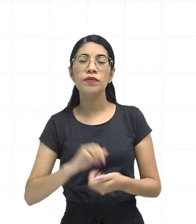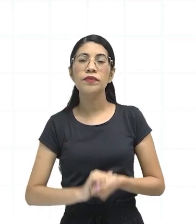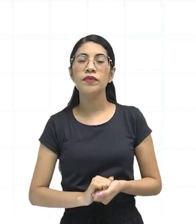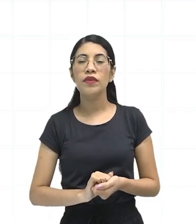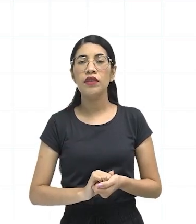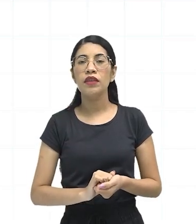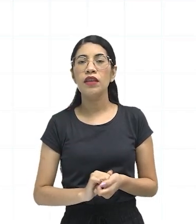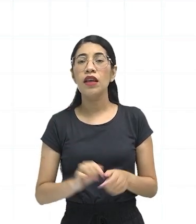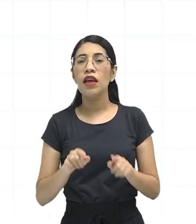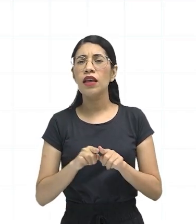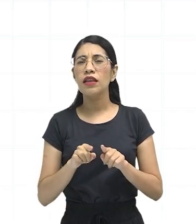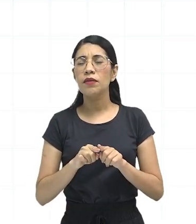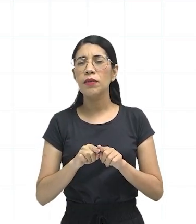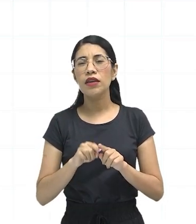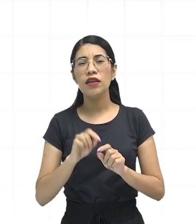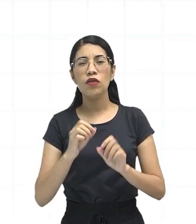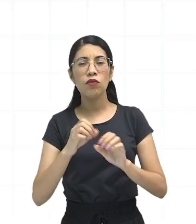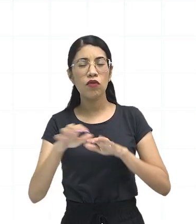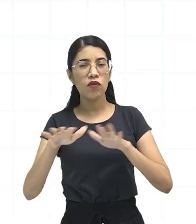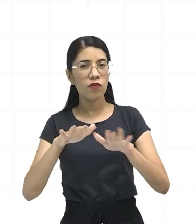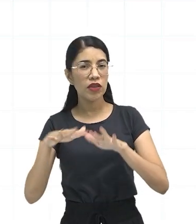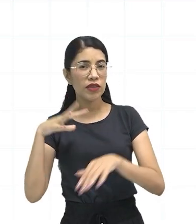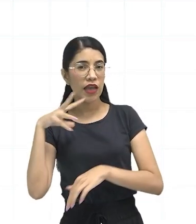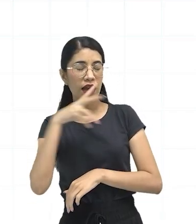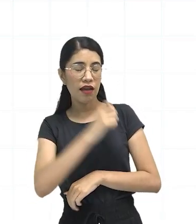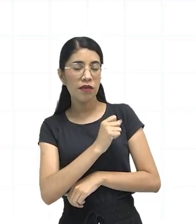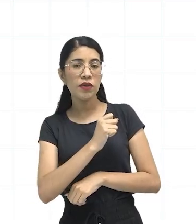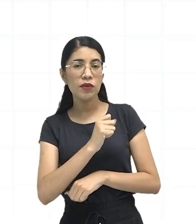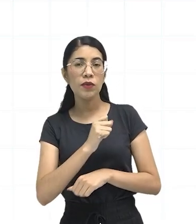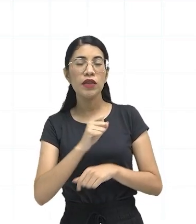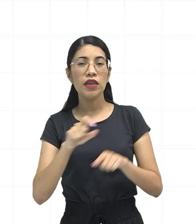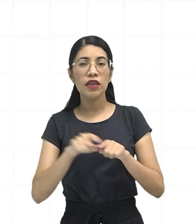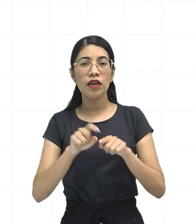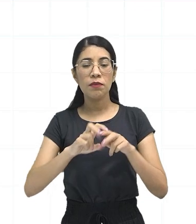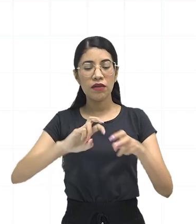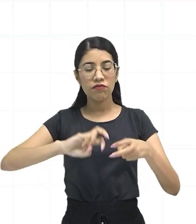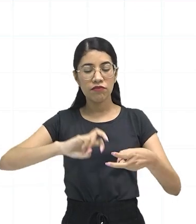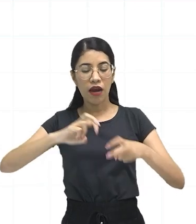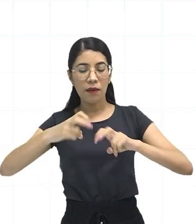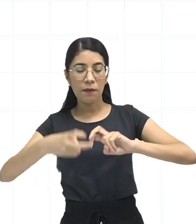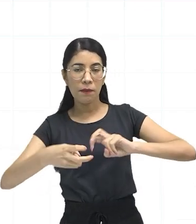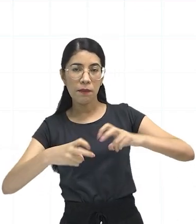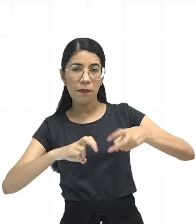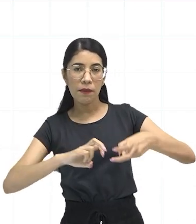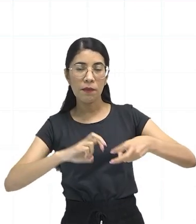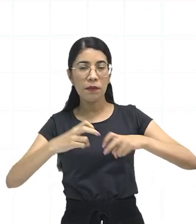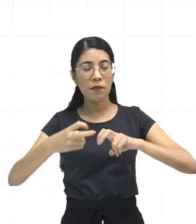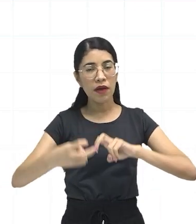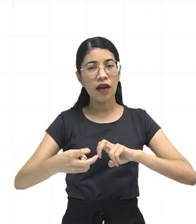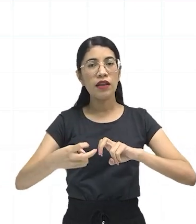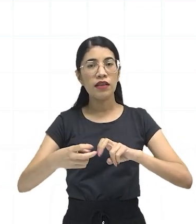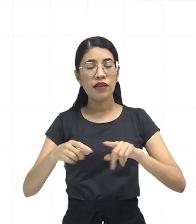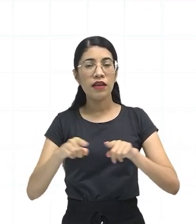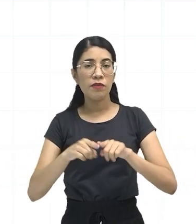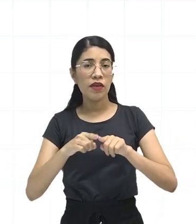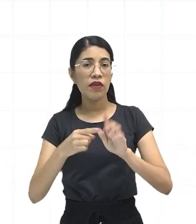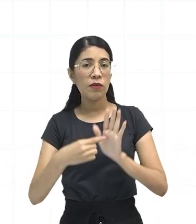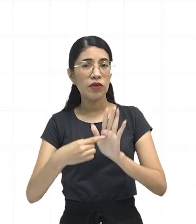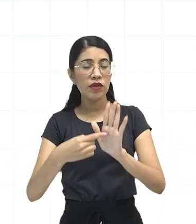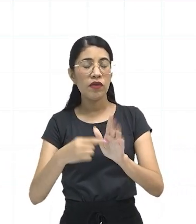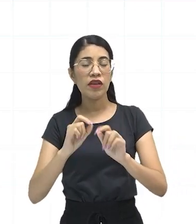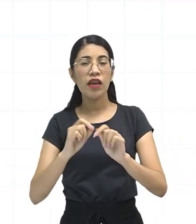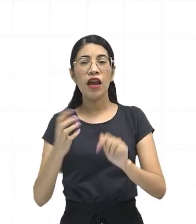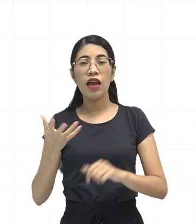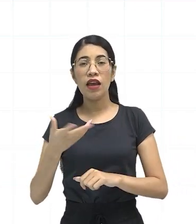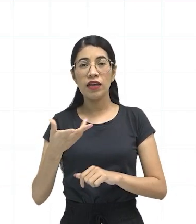capoeira regional, os movimentos eles são rápidos e acrobáticos. Vai enfatizar a eficiência